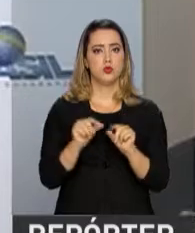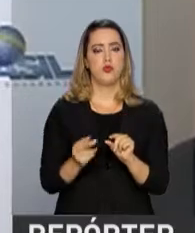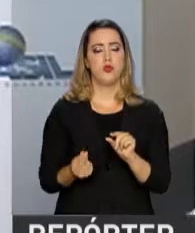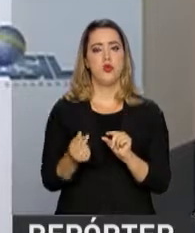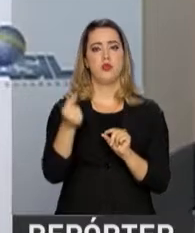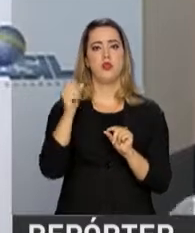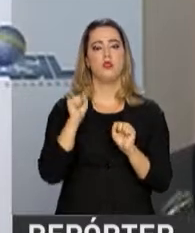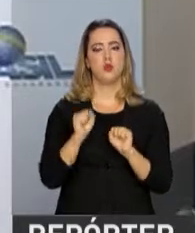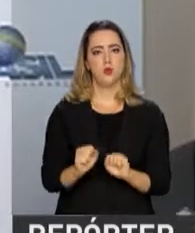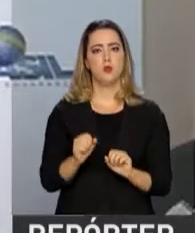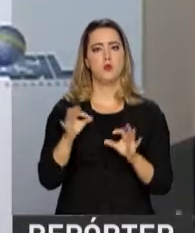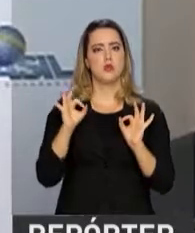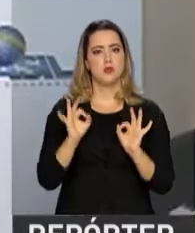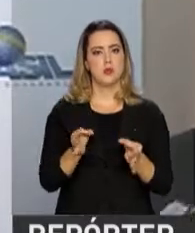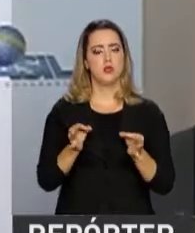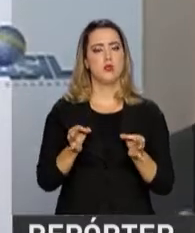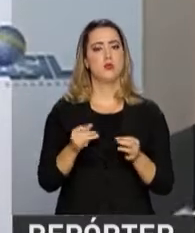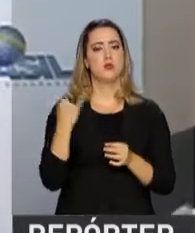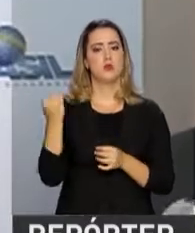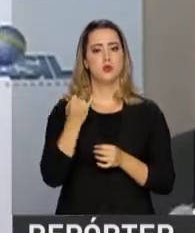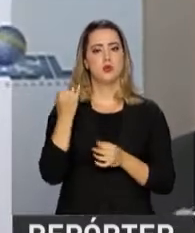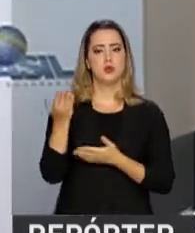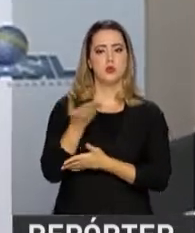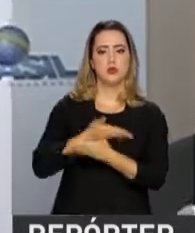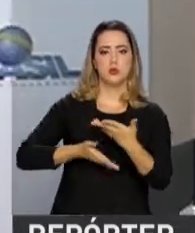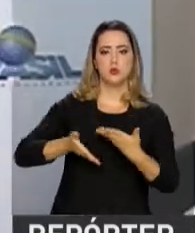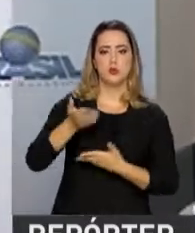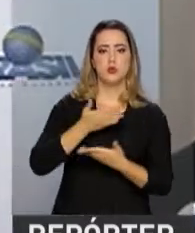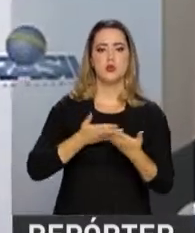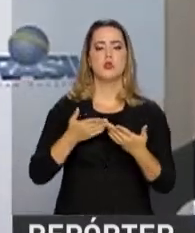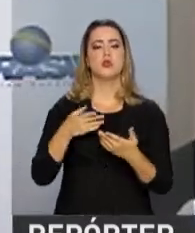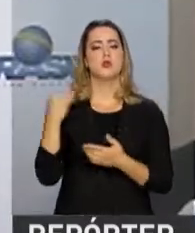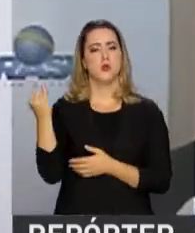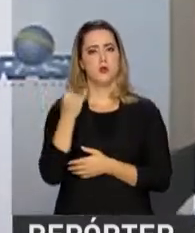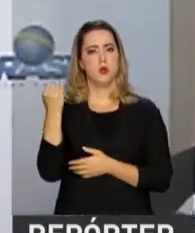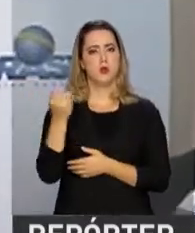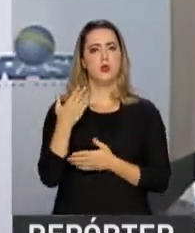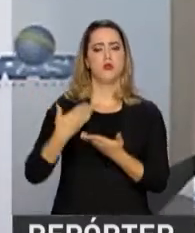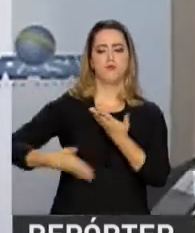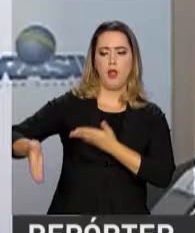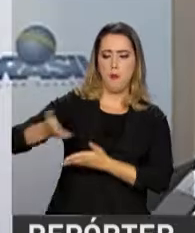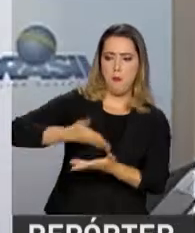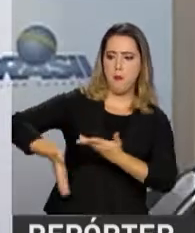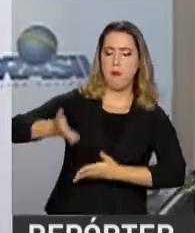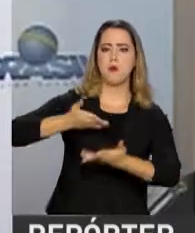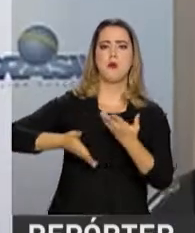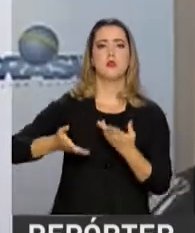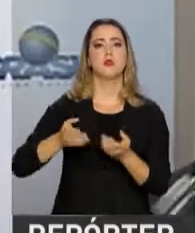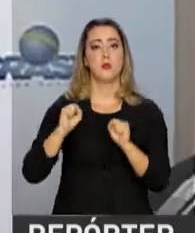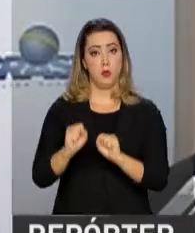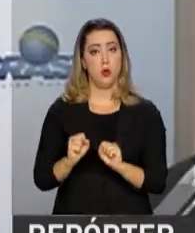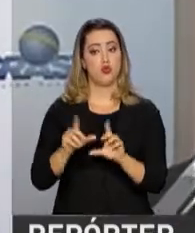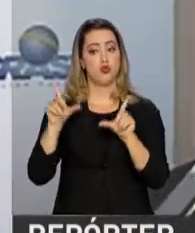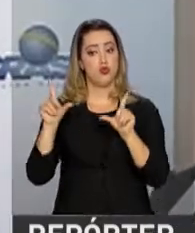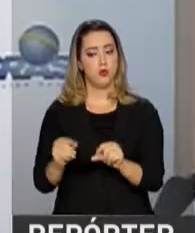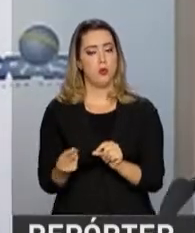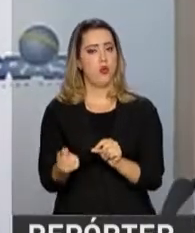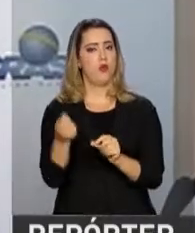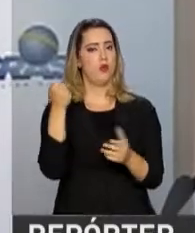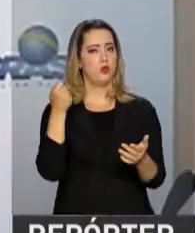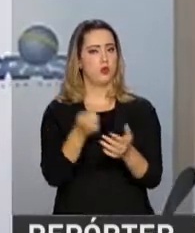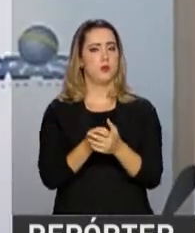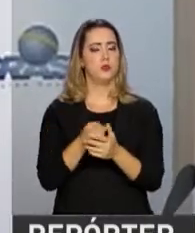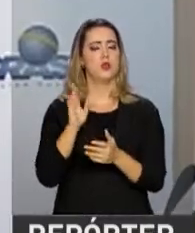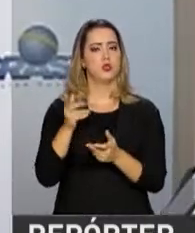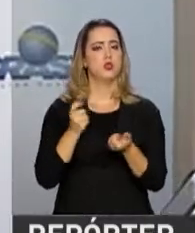forma muito significativa numa negociação duríssima que nós fazemos com a indústria farmacêutica, que já nos permitiu, nesta